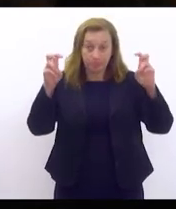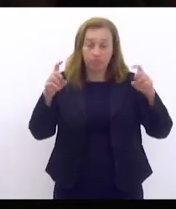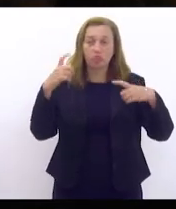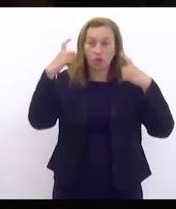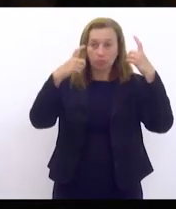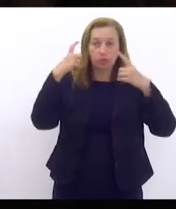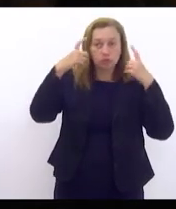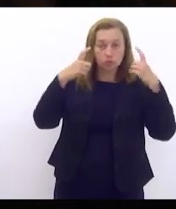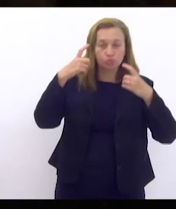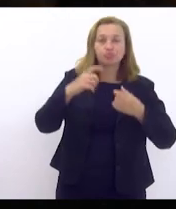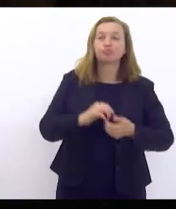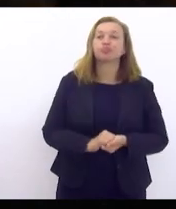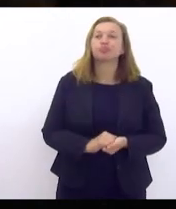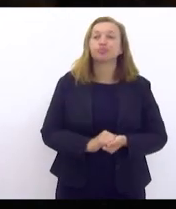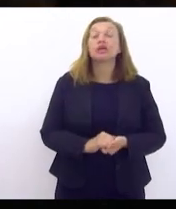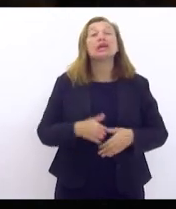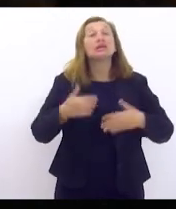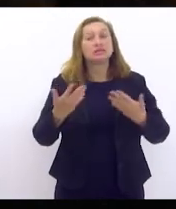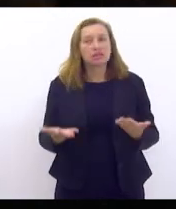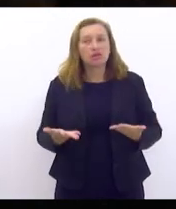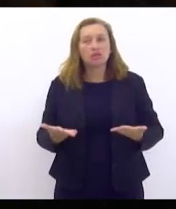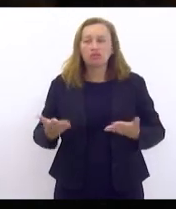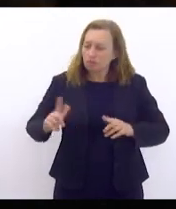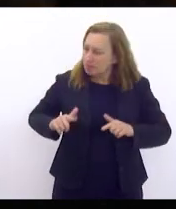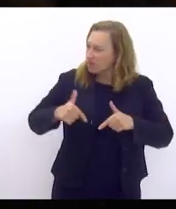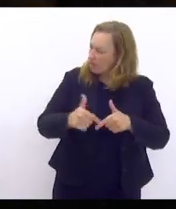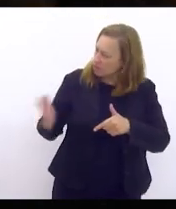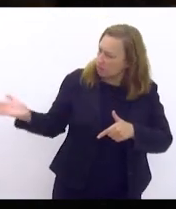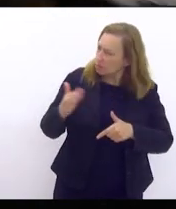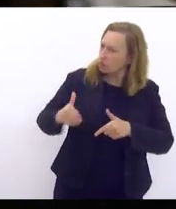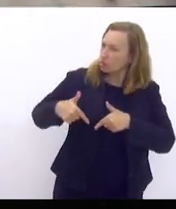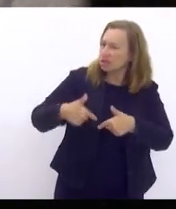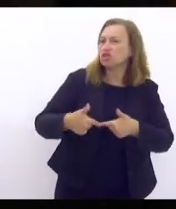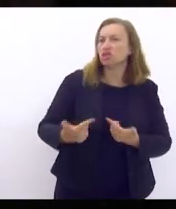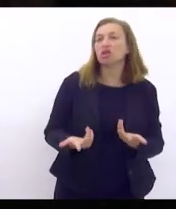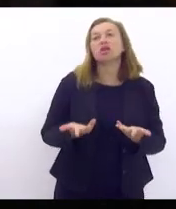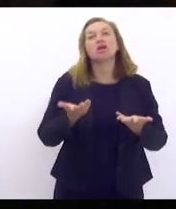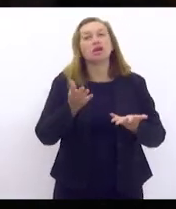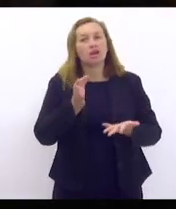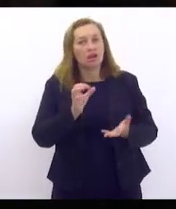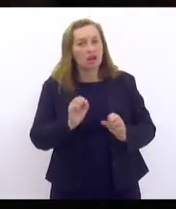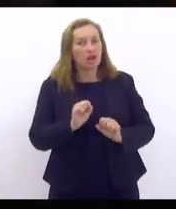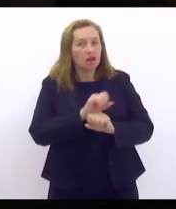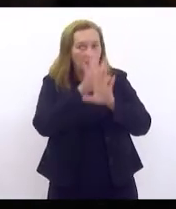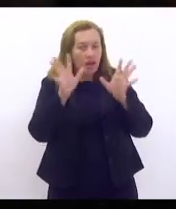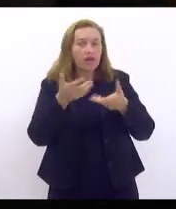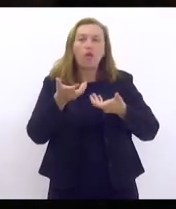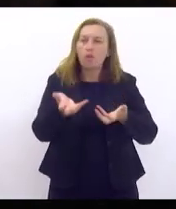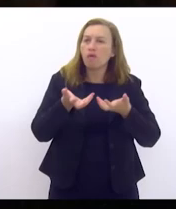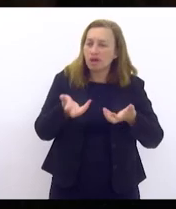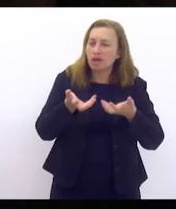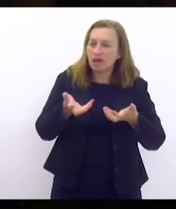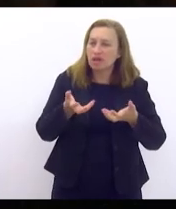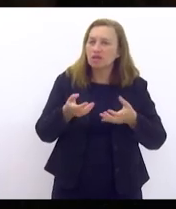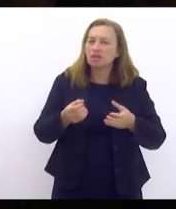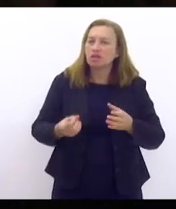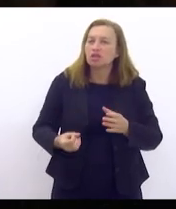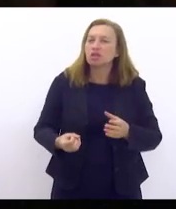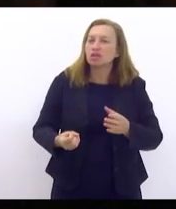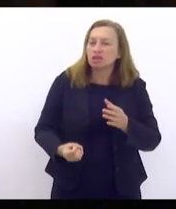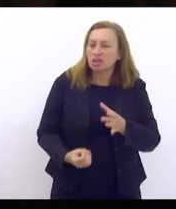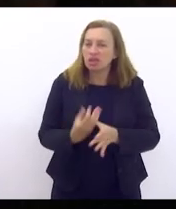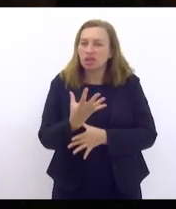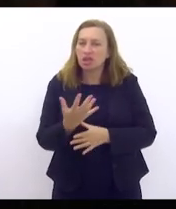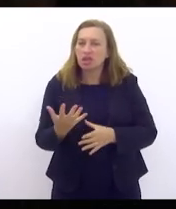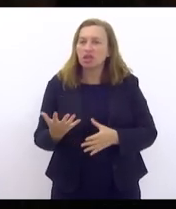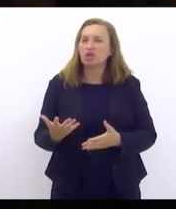preocupa Vamos partir para ação é claro que eu quero que se Construa